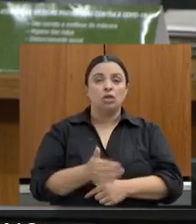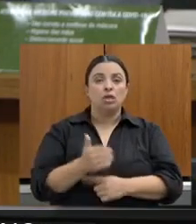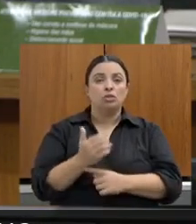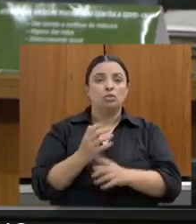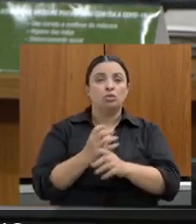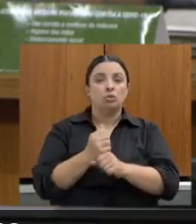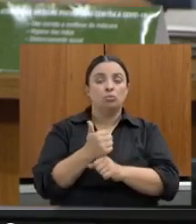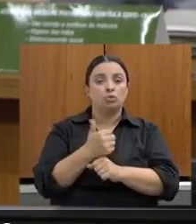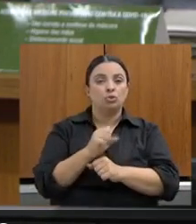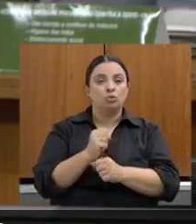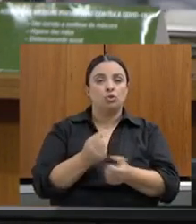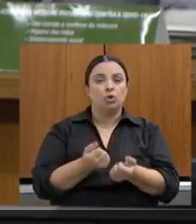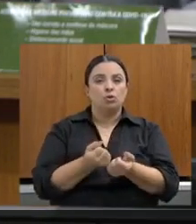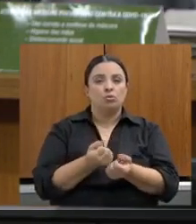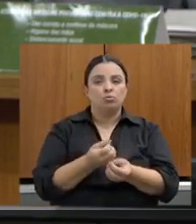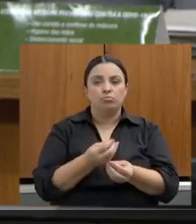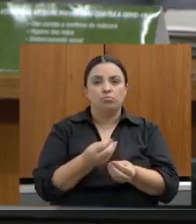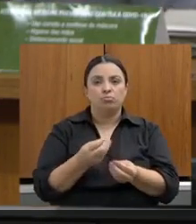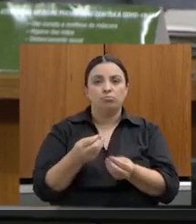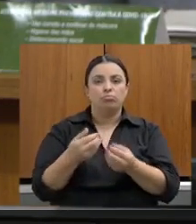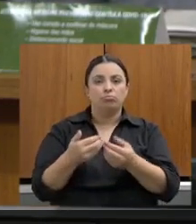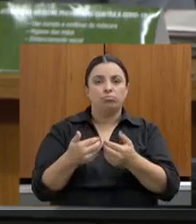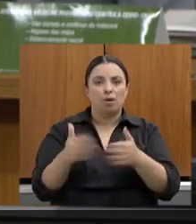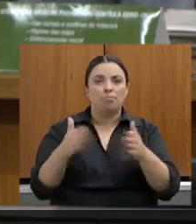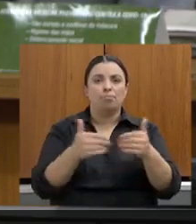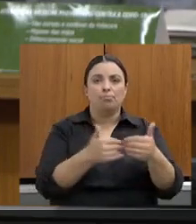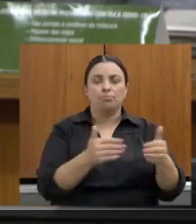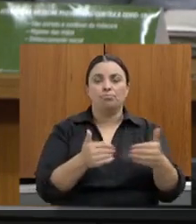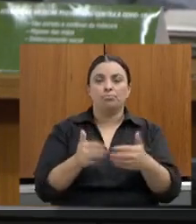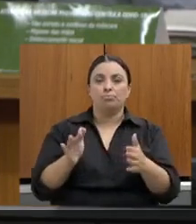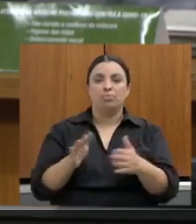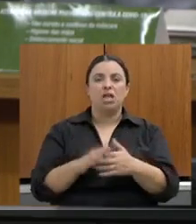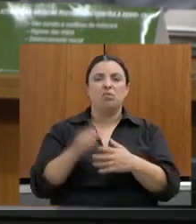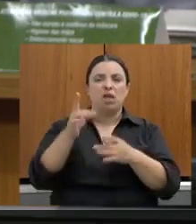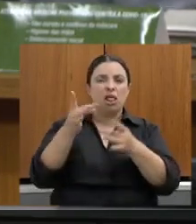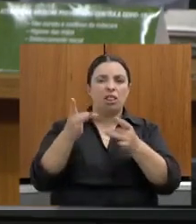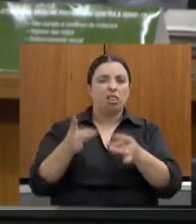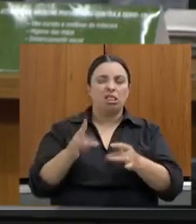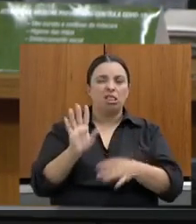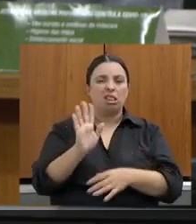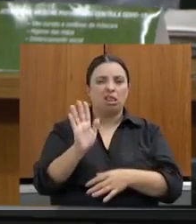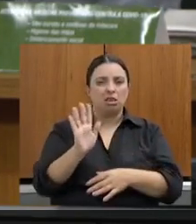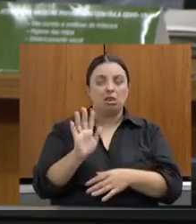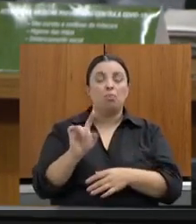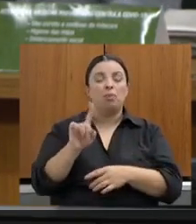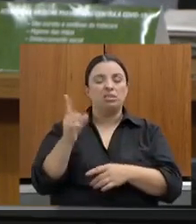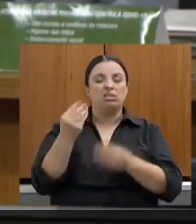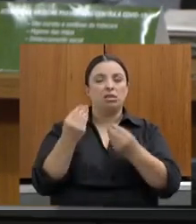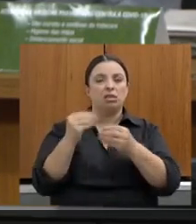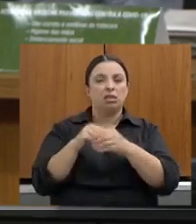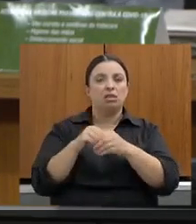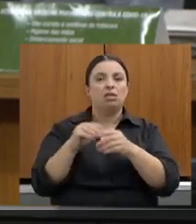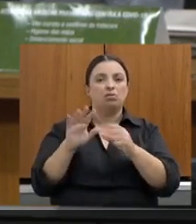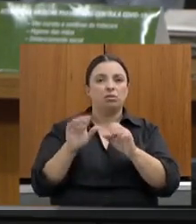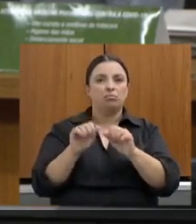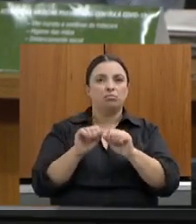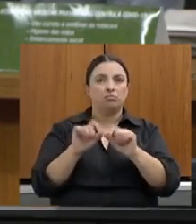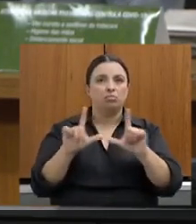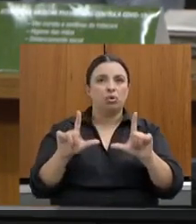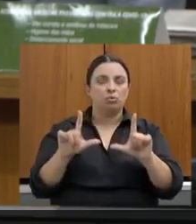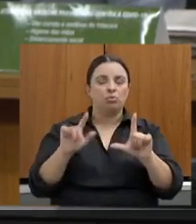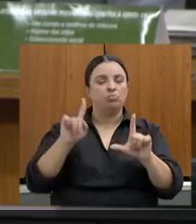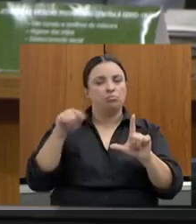não vou me deter aqui Fico à disposição para qualquer dúvida pode passar na próxima E essas